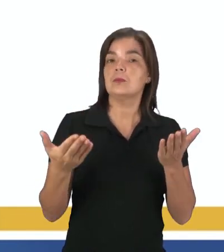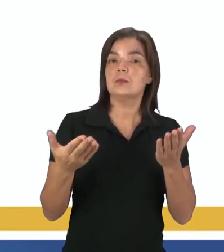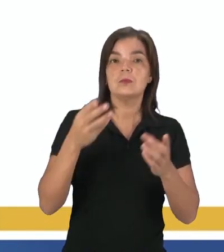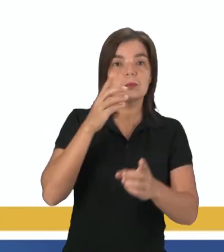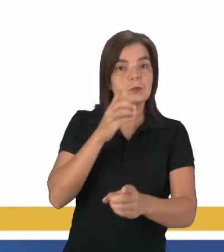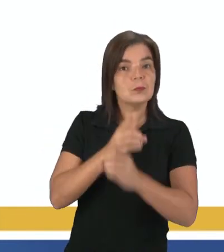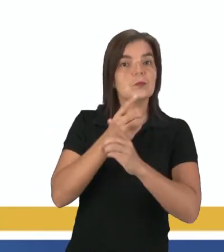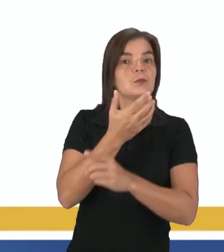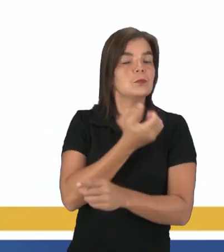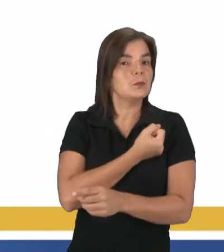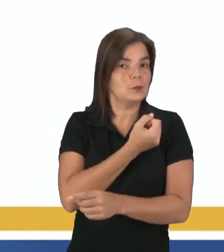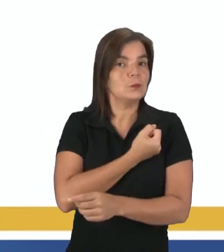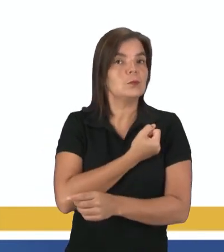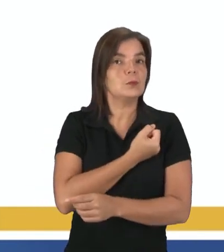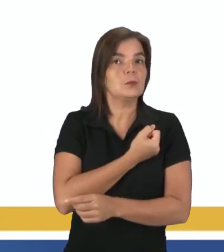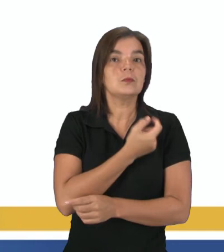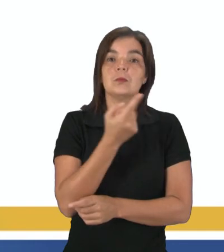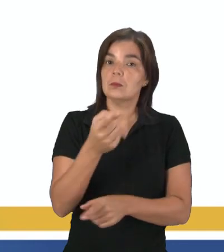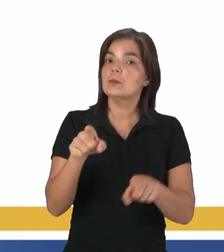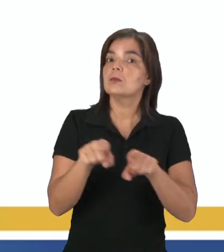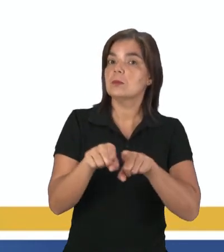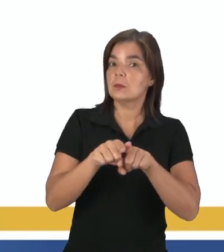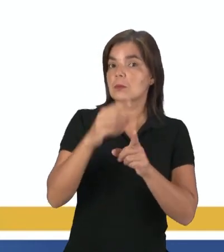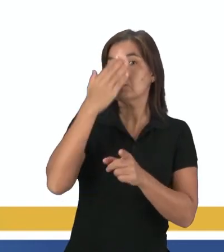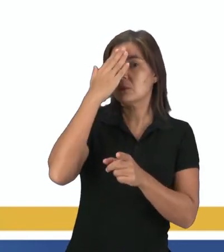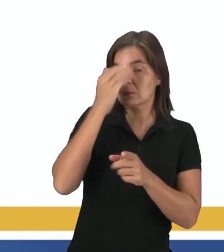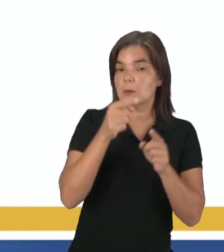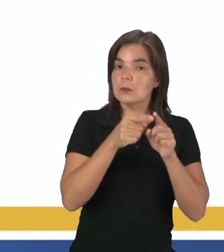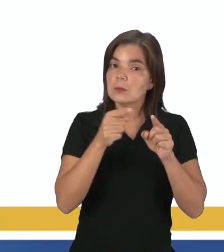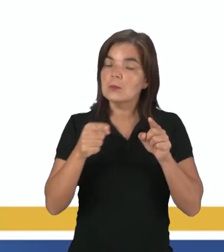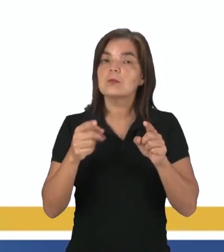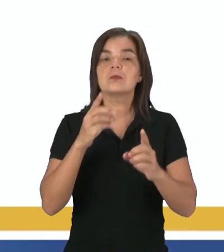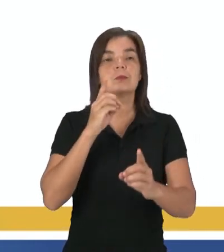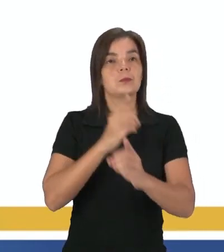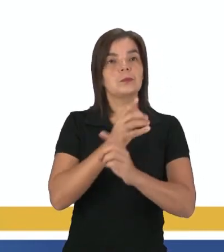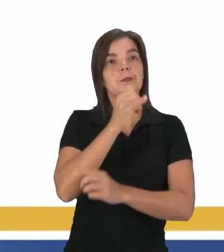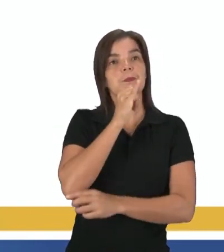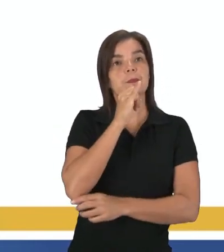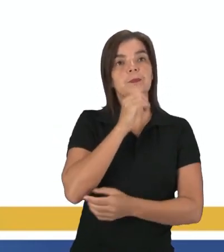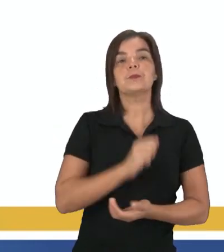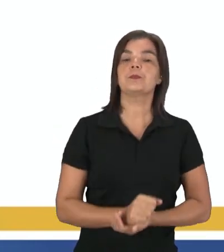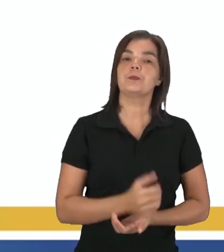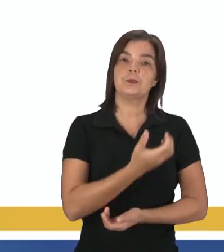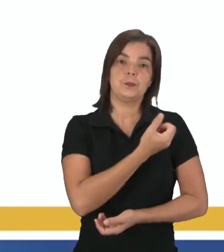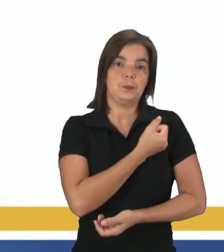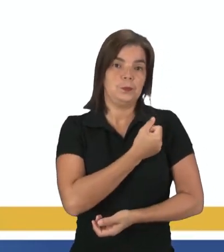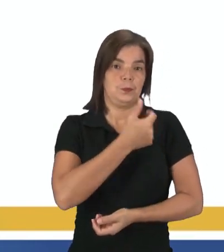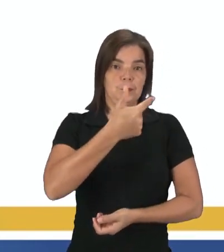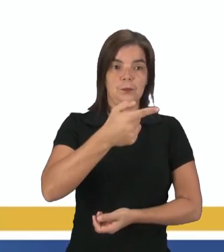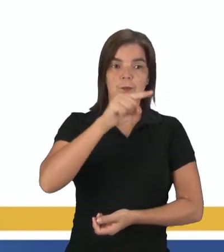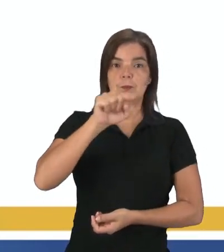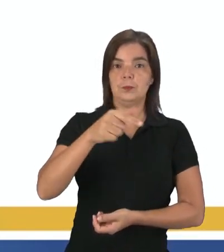de achar o número na reta numérica, você também vai saber localizar ali. Por exemplo, localize o número